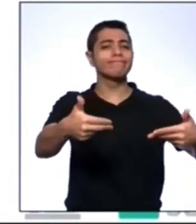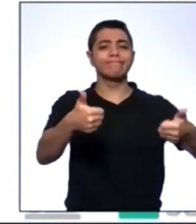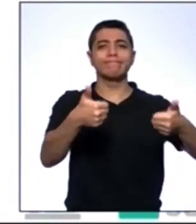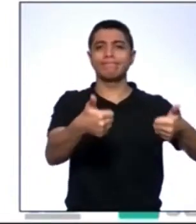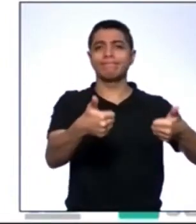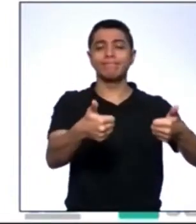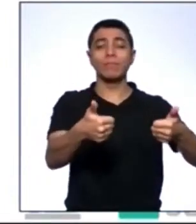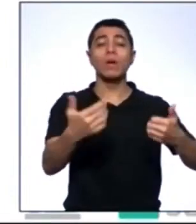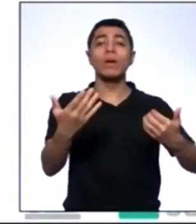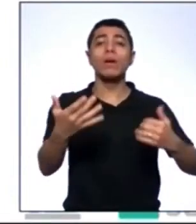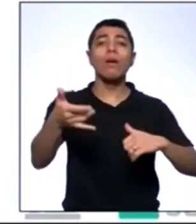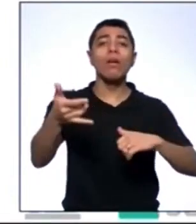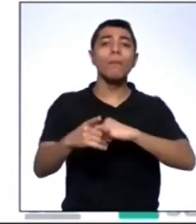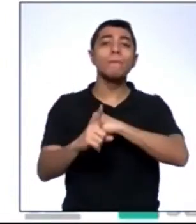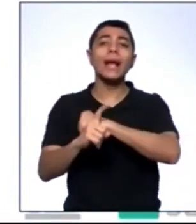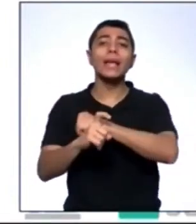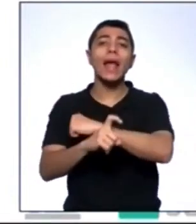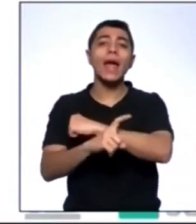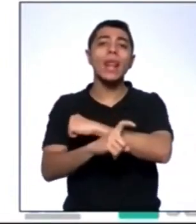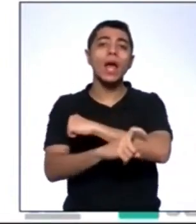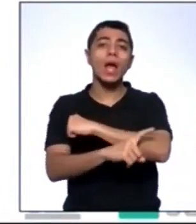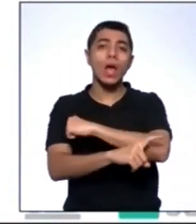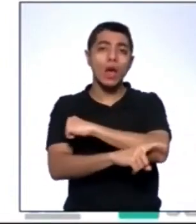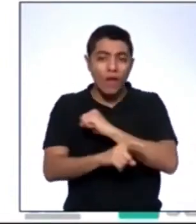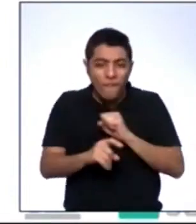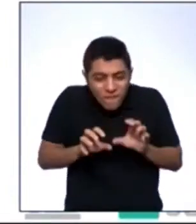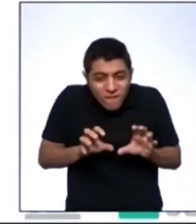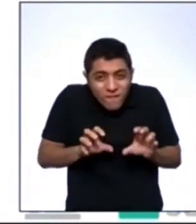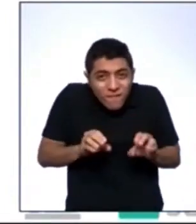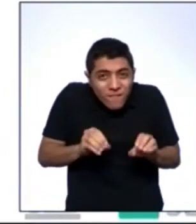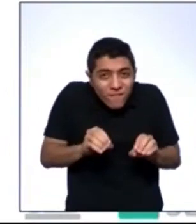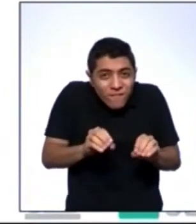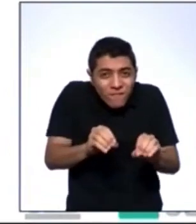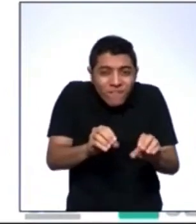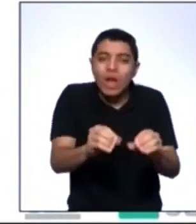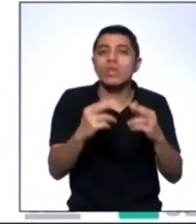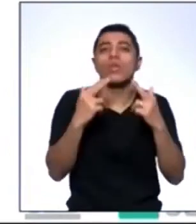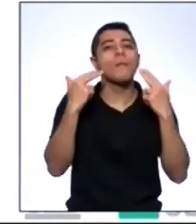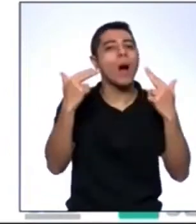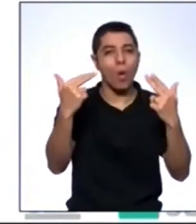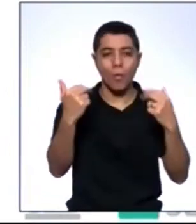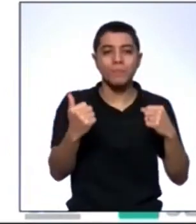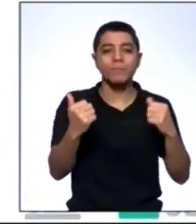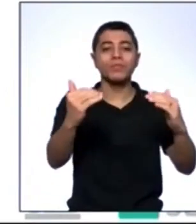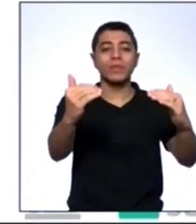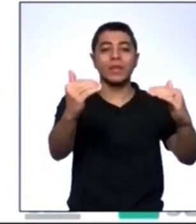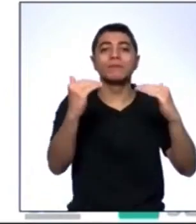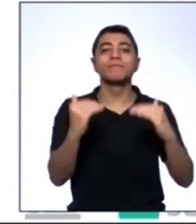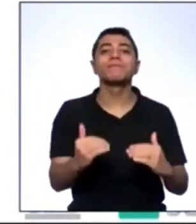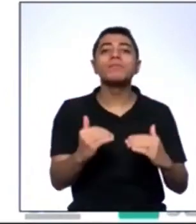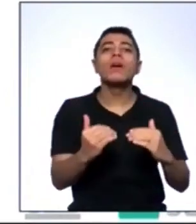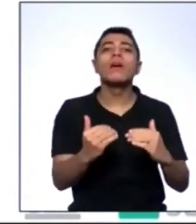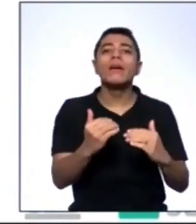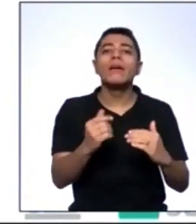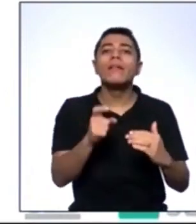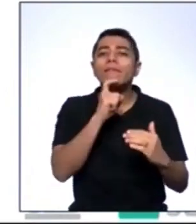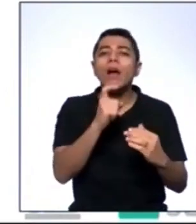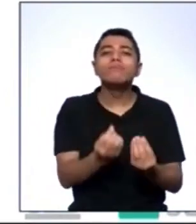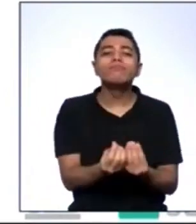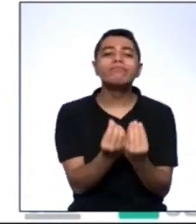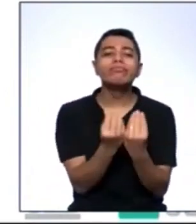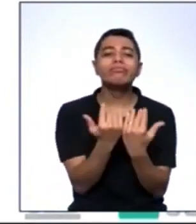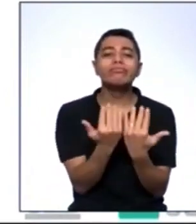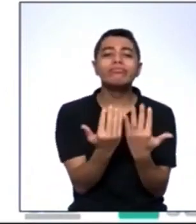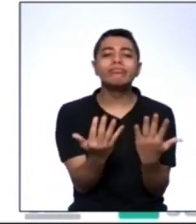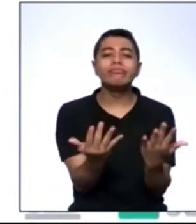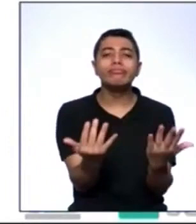normal. A quantidade de algas do fitoplâncton que vivem nessa lagoa é normal. Repare, irmãozinho, como